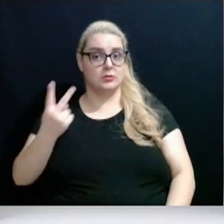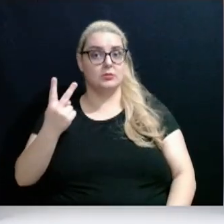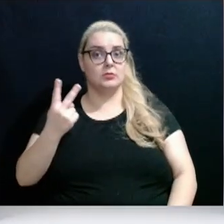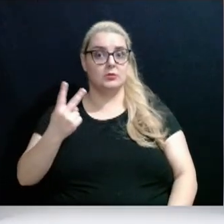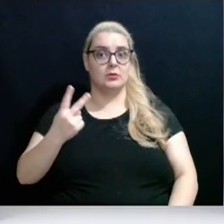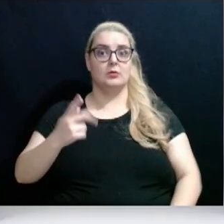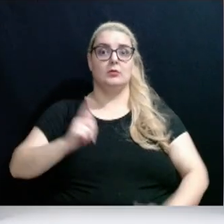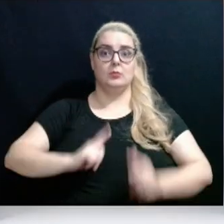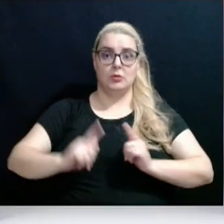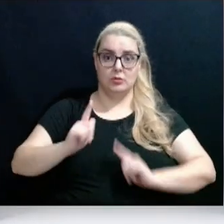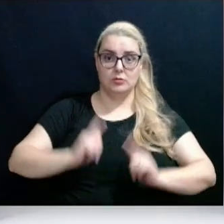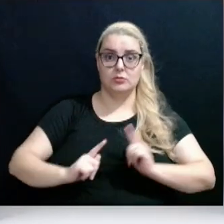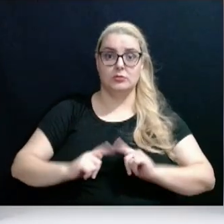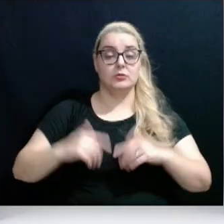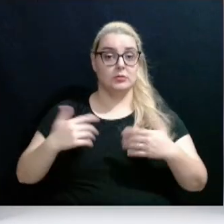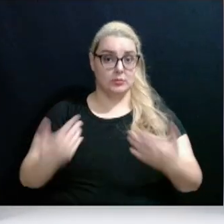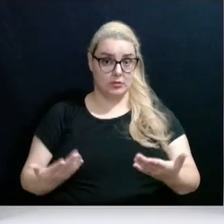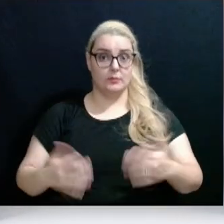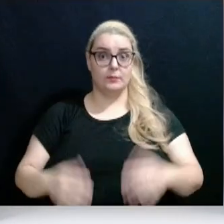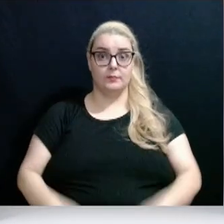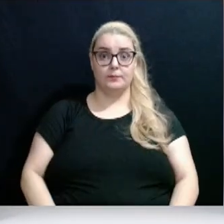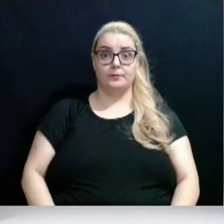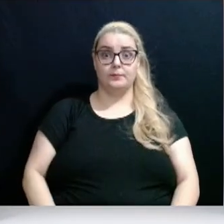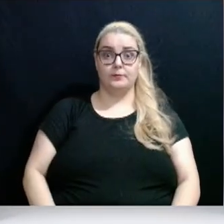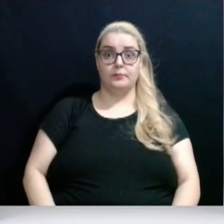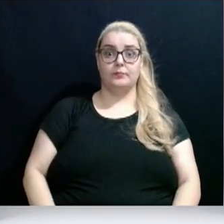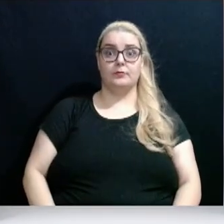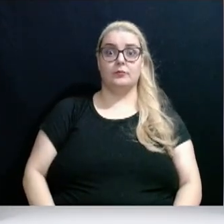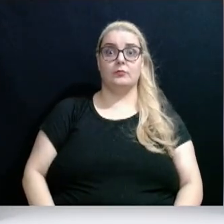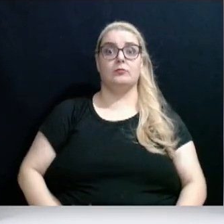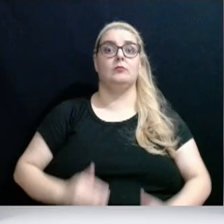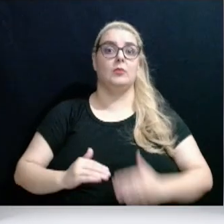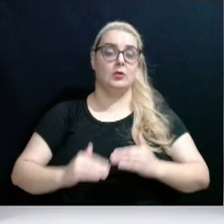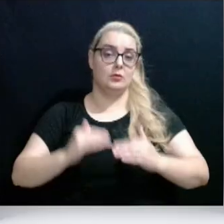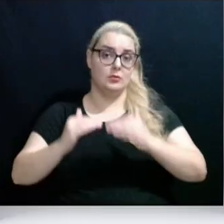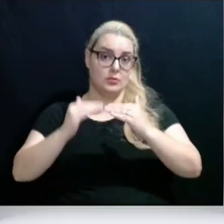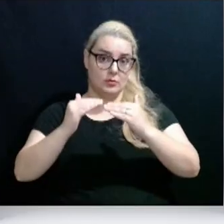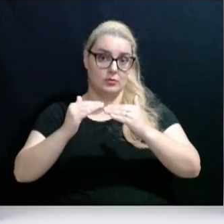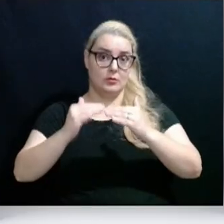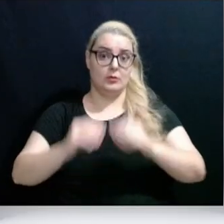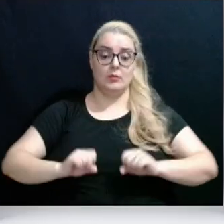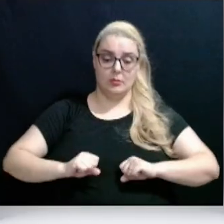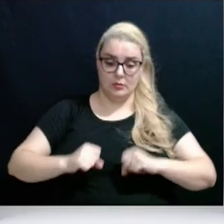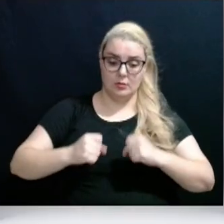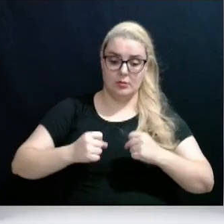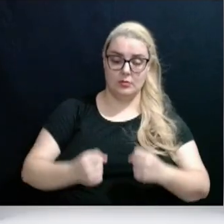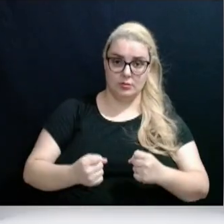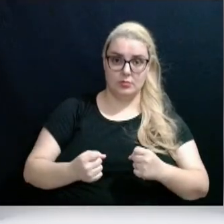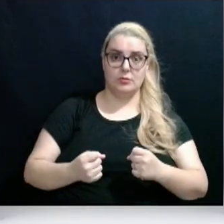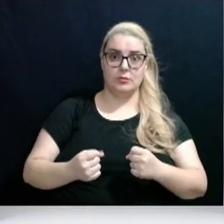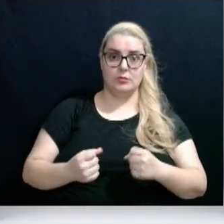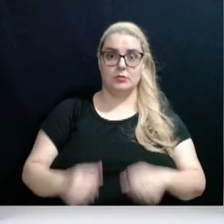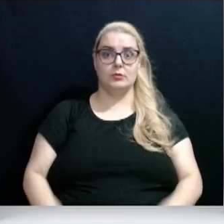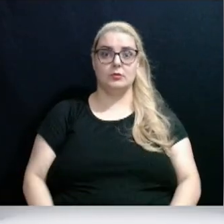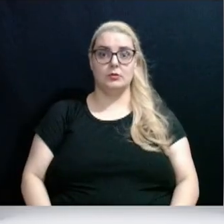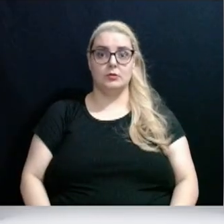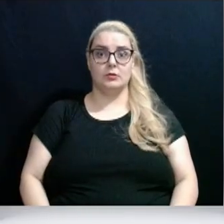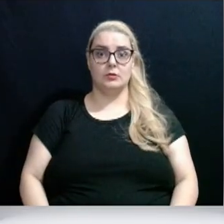gestor. Então, pelo seu desempenho, pela sua dedicação, né, por